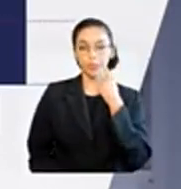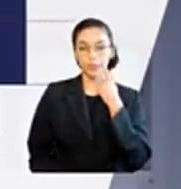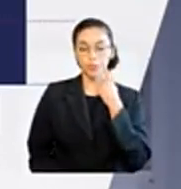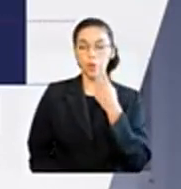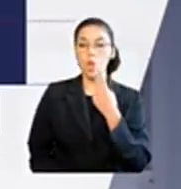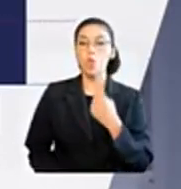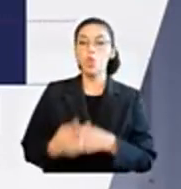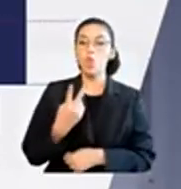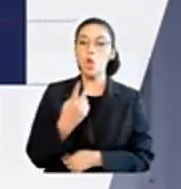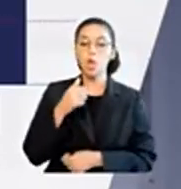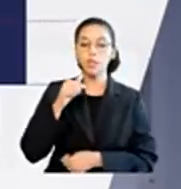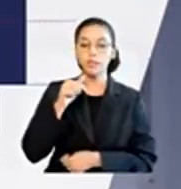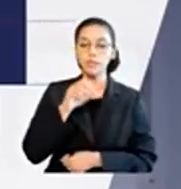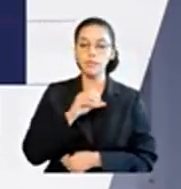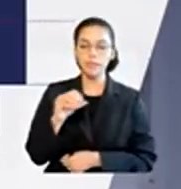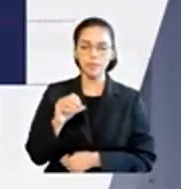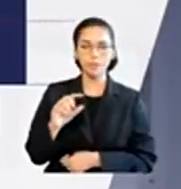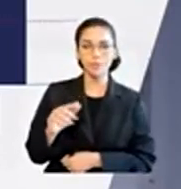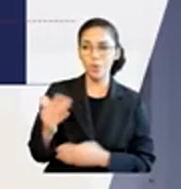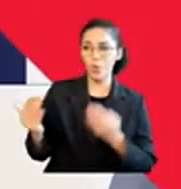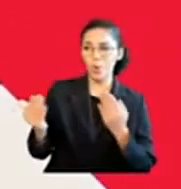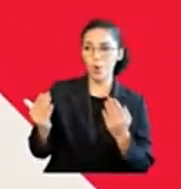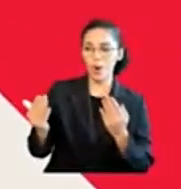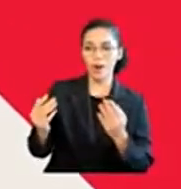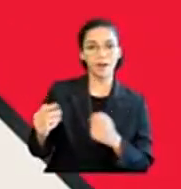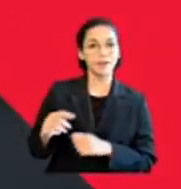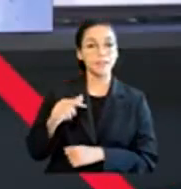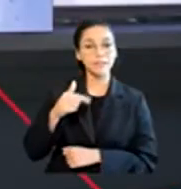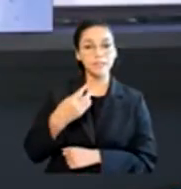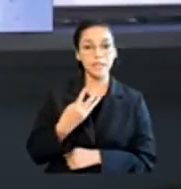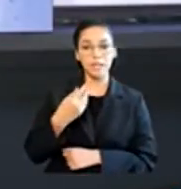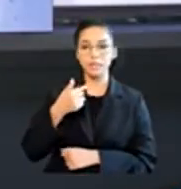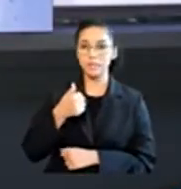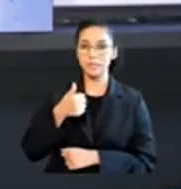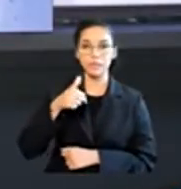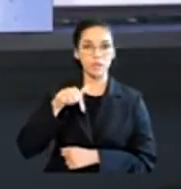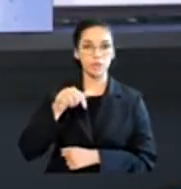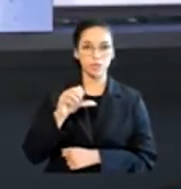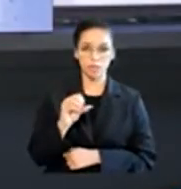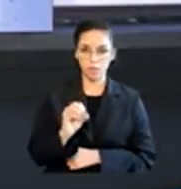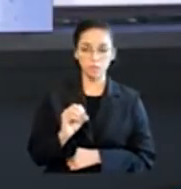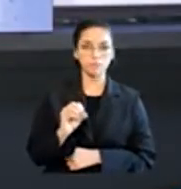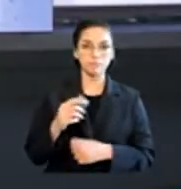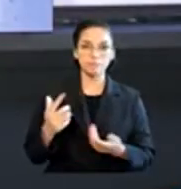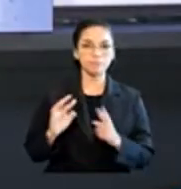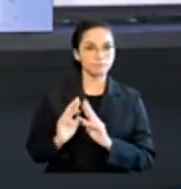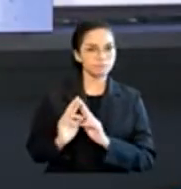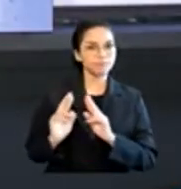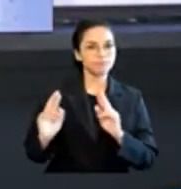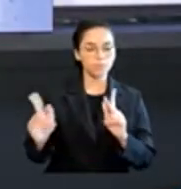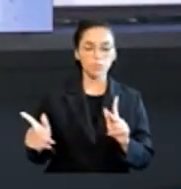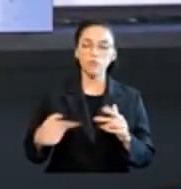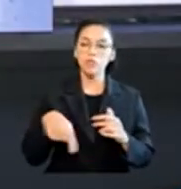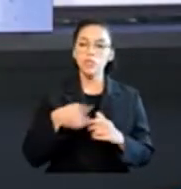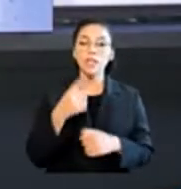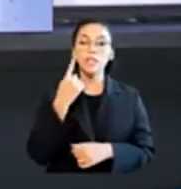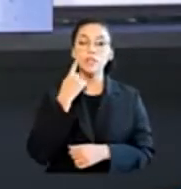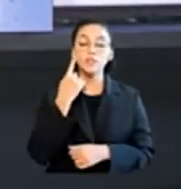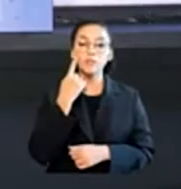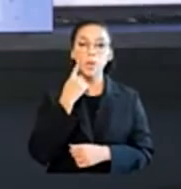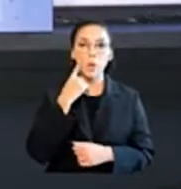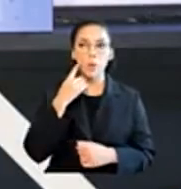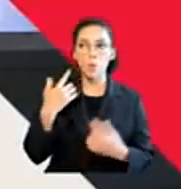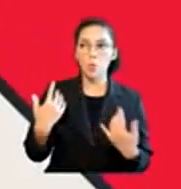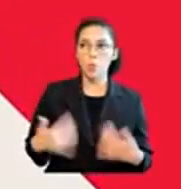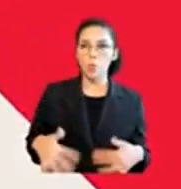do concorrente mais próximo. Uma grande diferença. De novo, vocês veem o impacto do Fiat Scudo na rentabilidade dos negócios